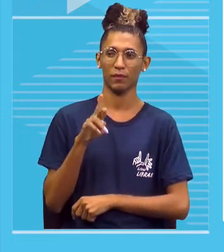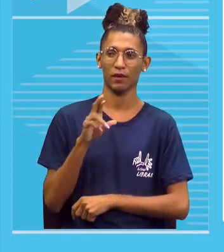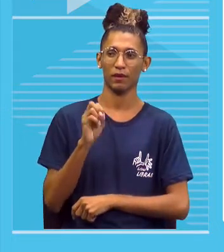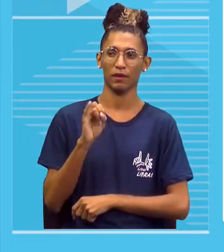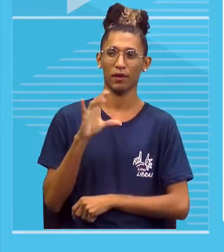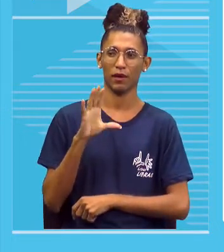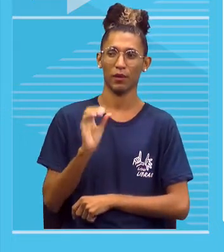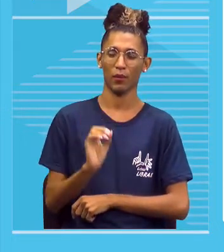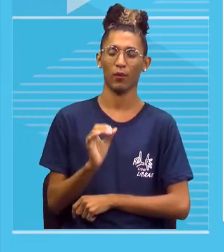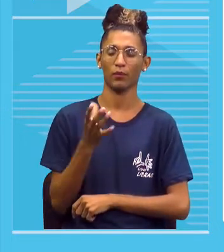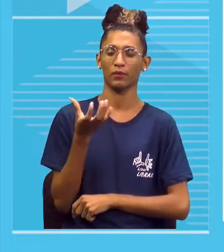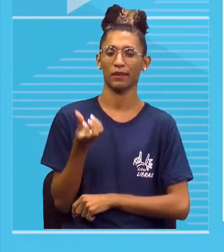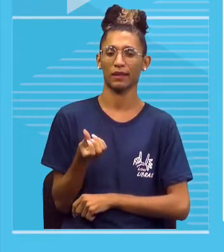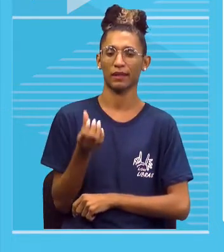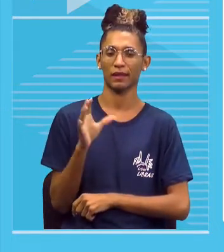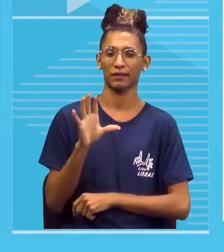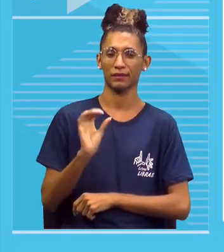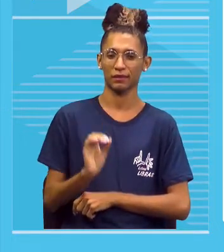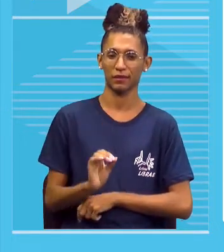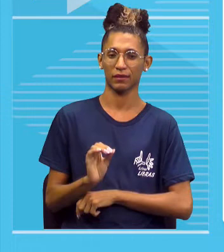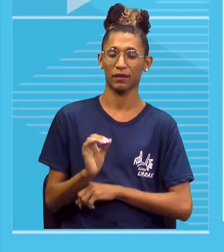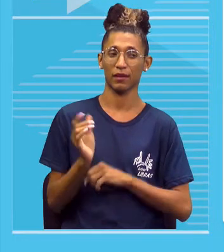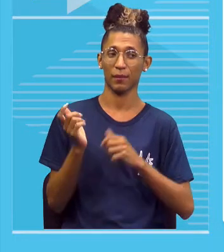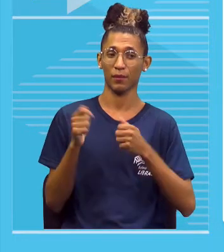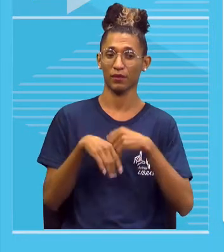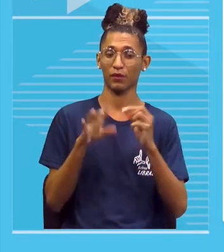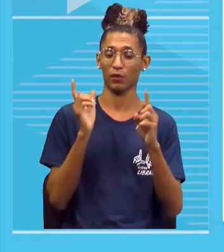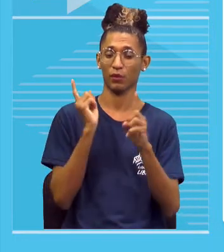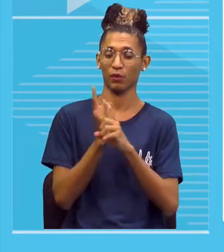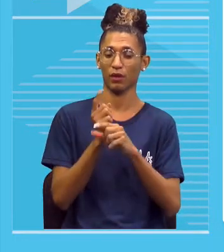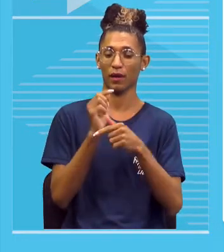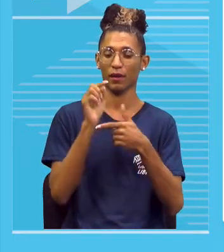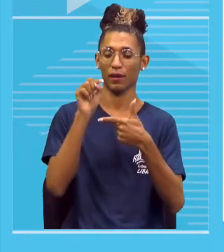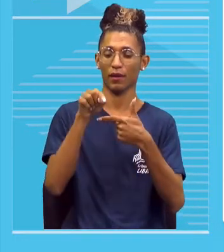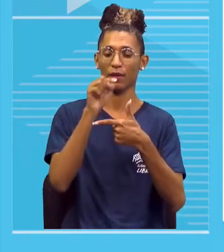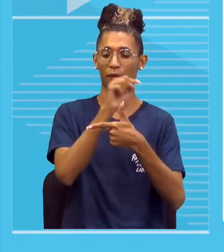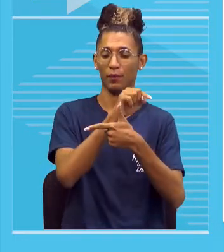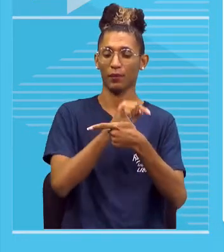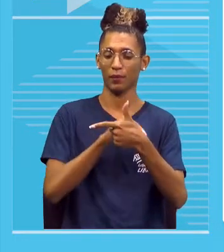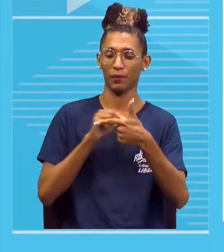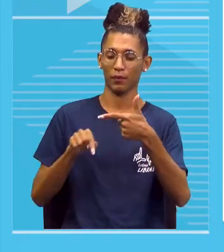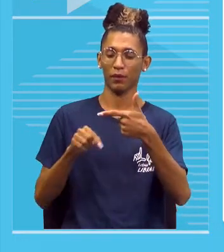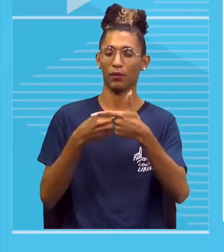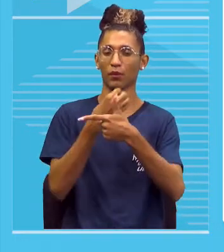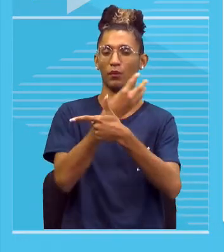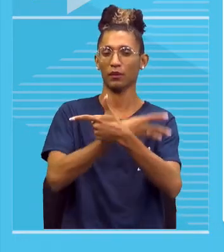que está no terceiro quadrante